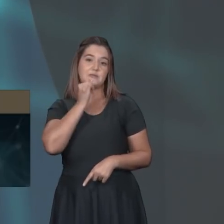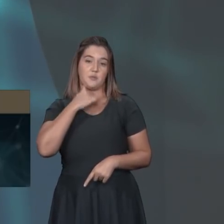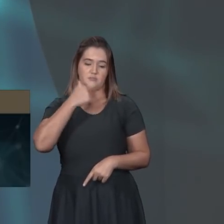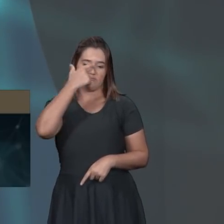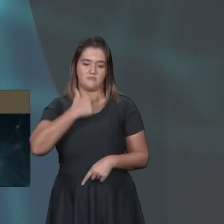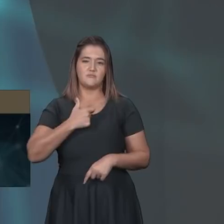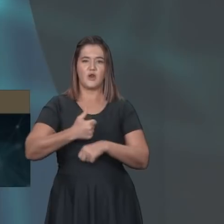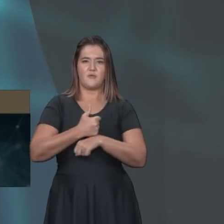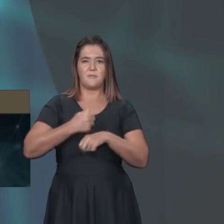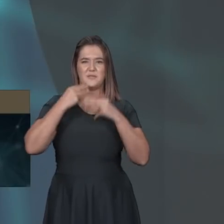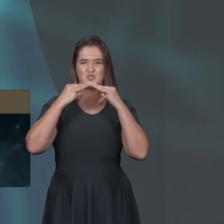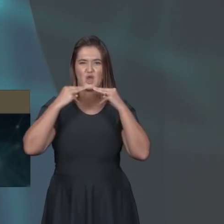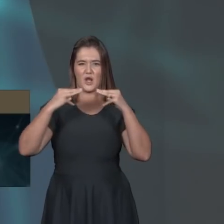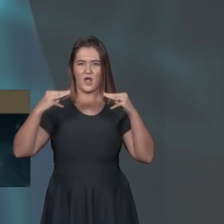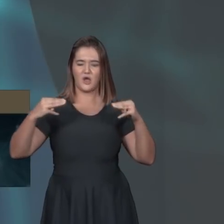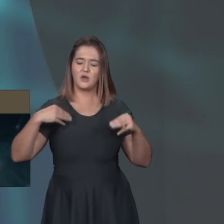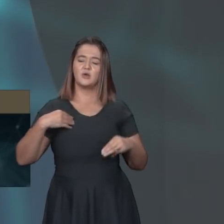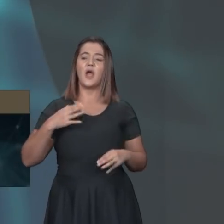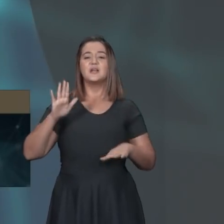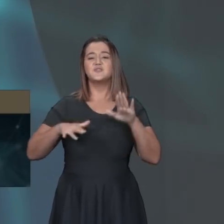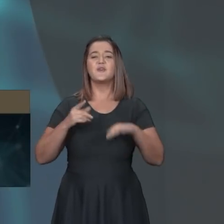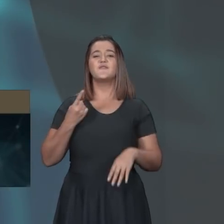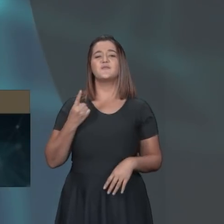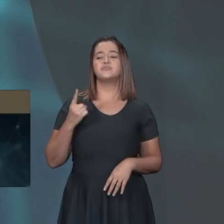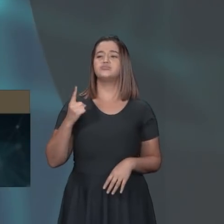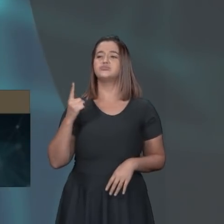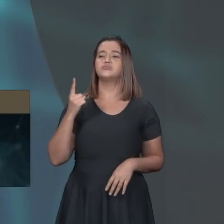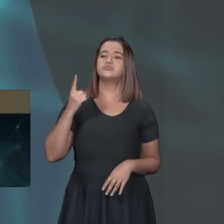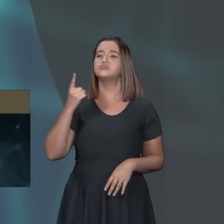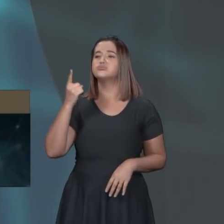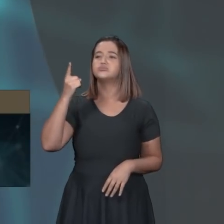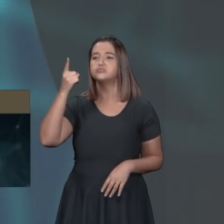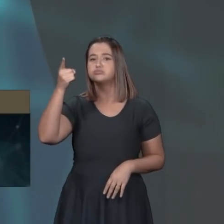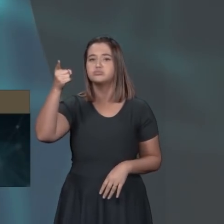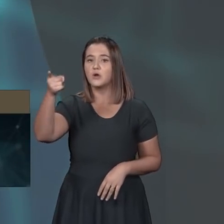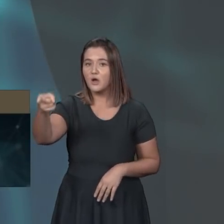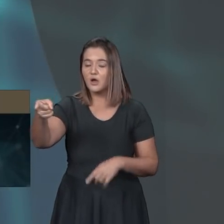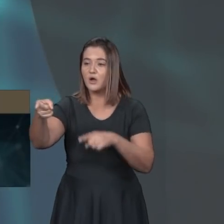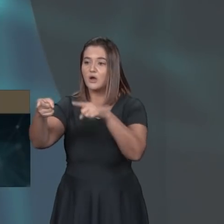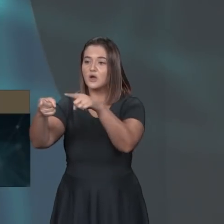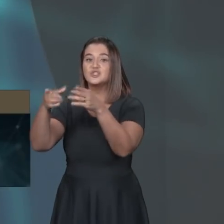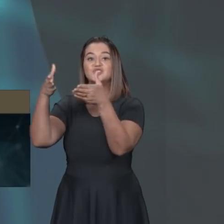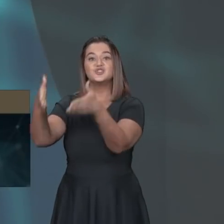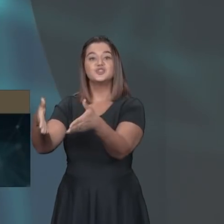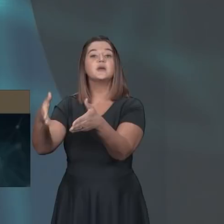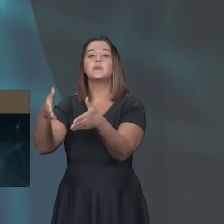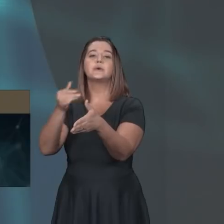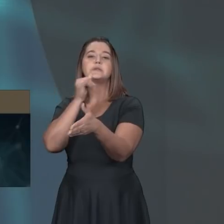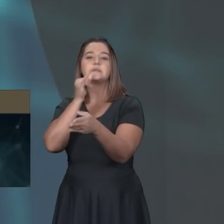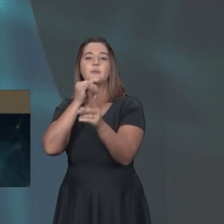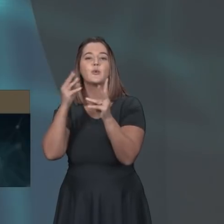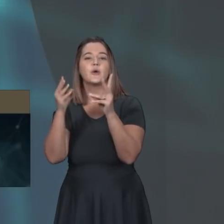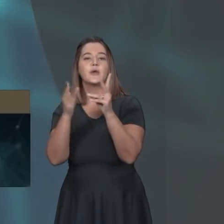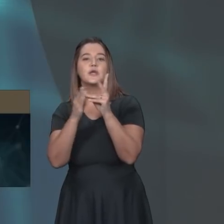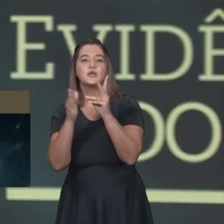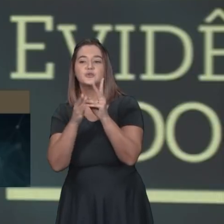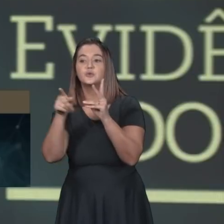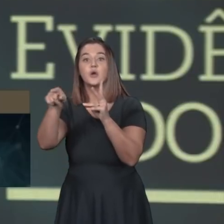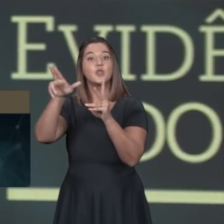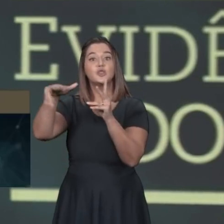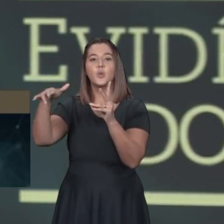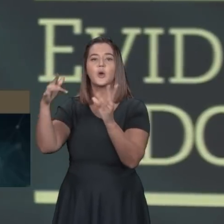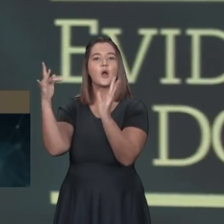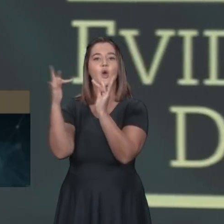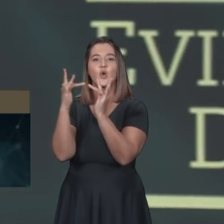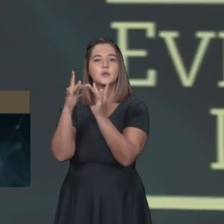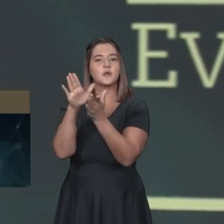diziam: estranho, porque um dos nossos ancestrais sonhou que havia um homem que ia morrer pela humanidade. Há muitas histórias dessas. Aliás, eu